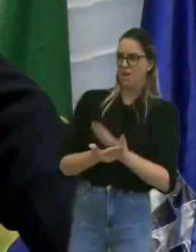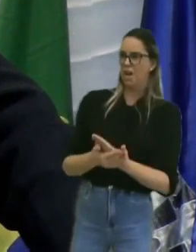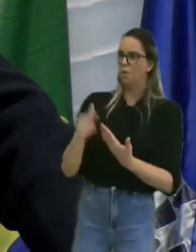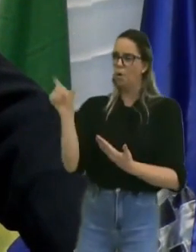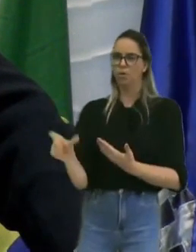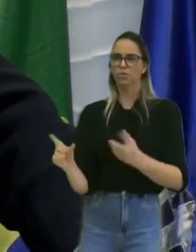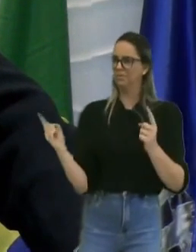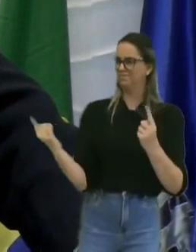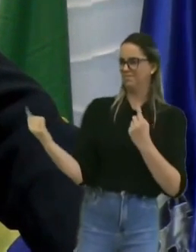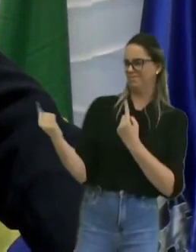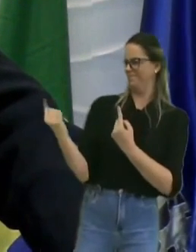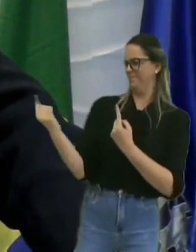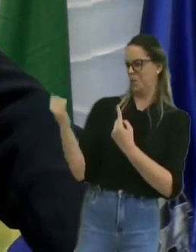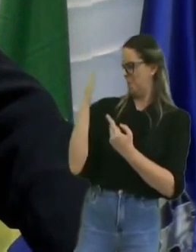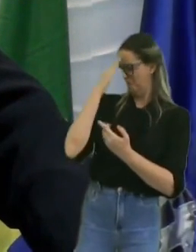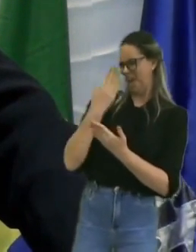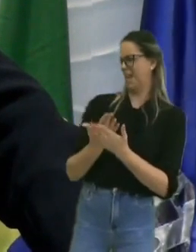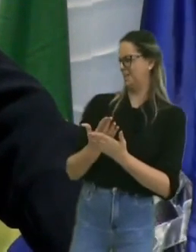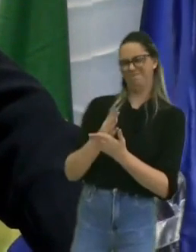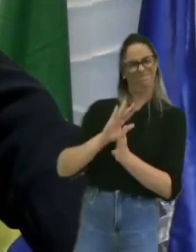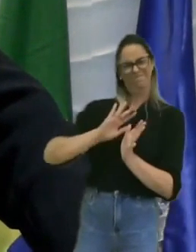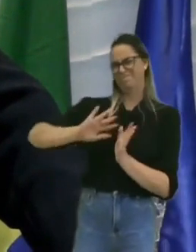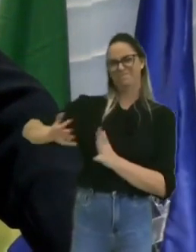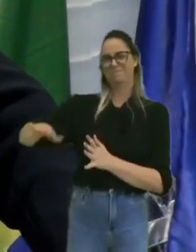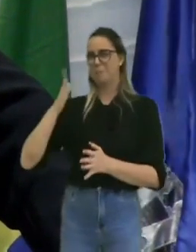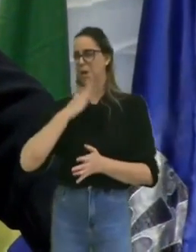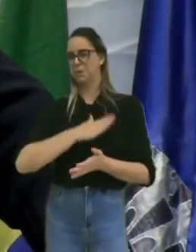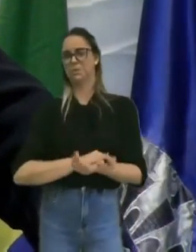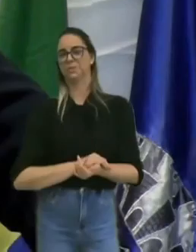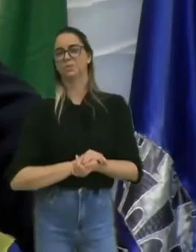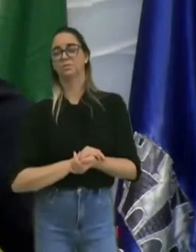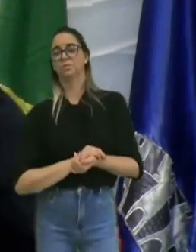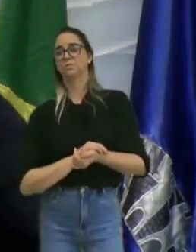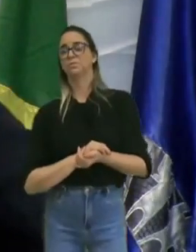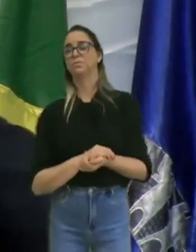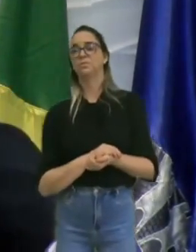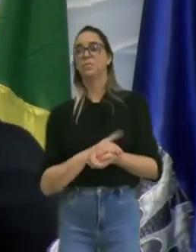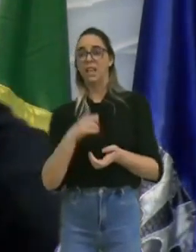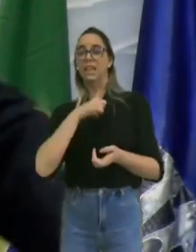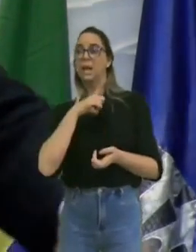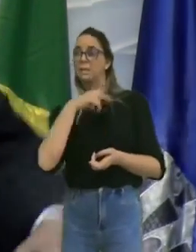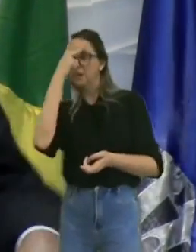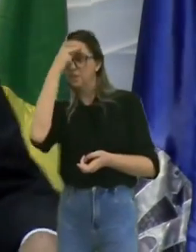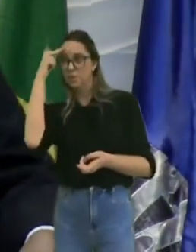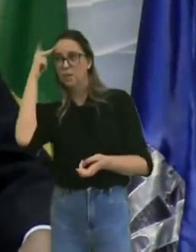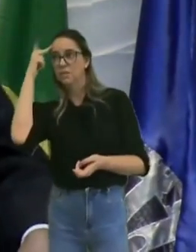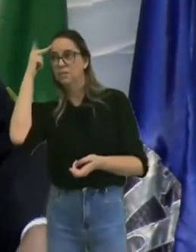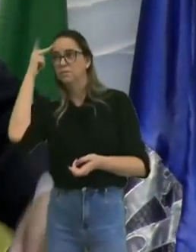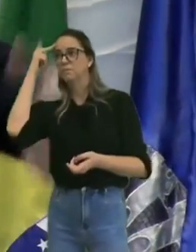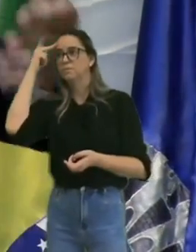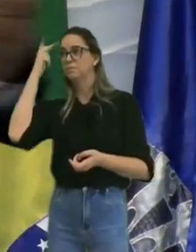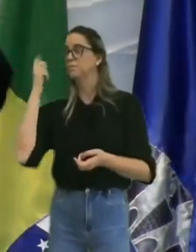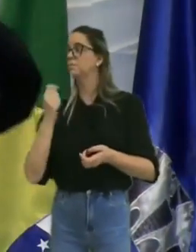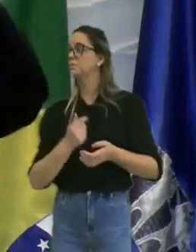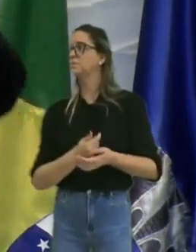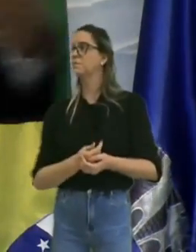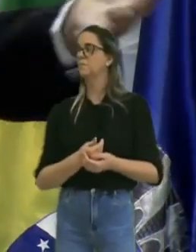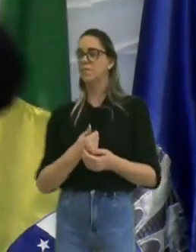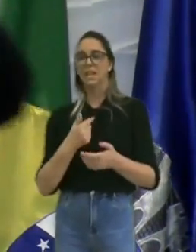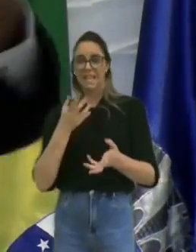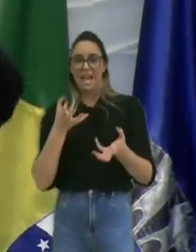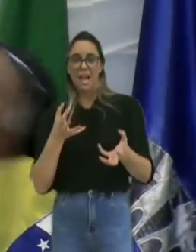Isso é bíblico. E tem gente que só é seu pé. Tem gente que não quer saber não, tá passando bem não, porra. Tem gente que não quer